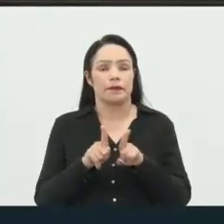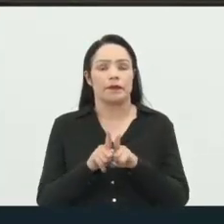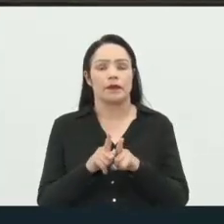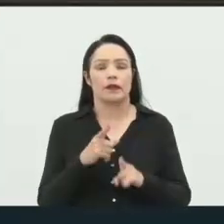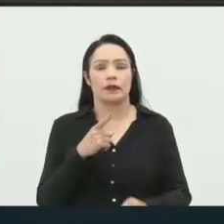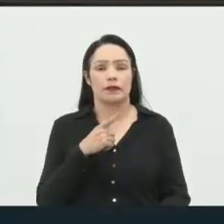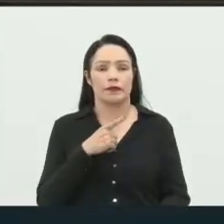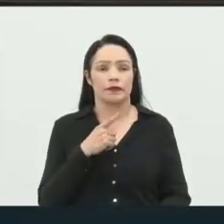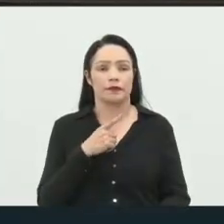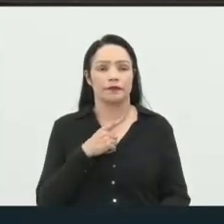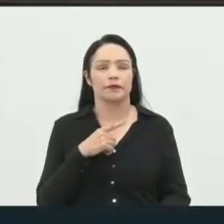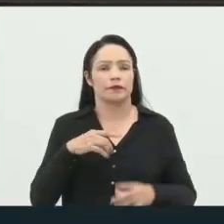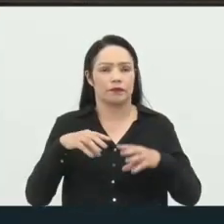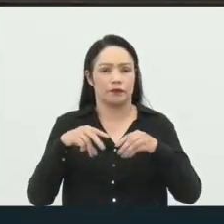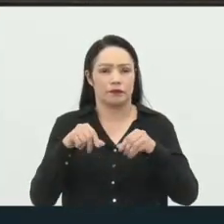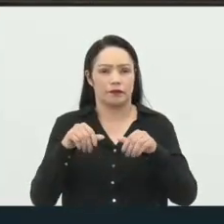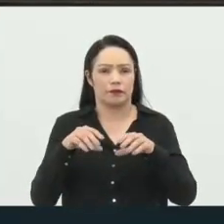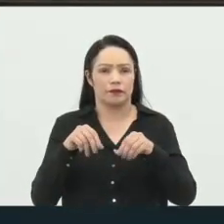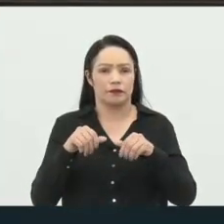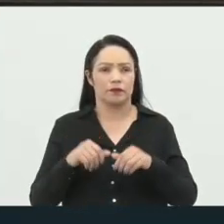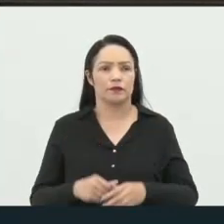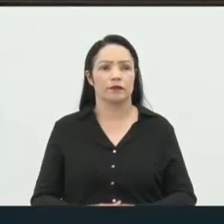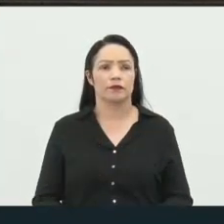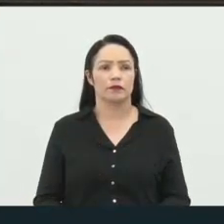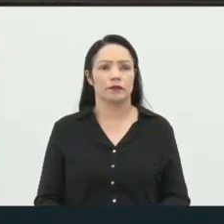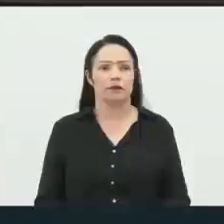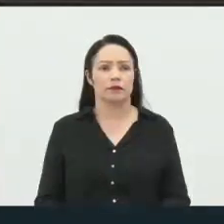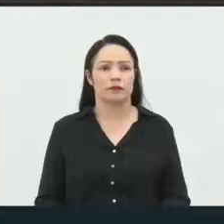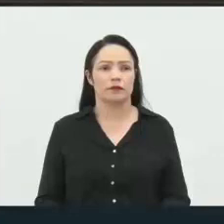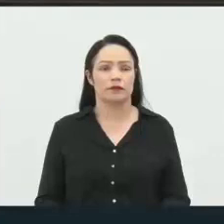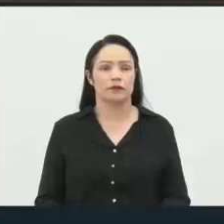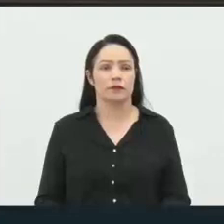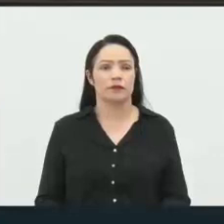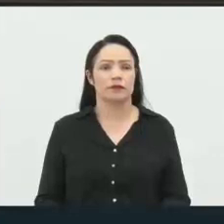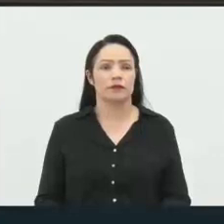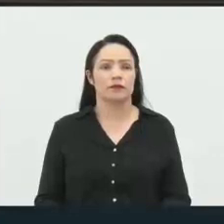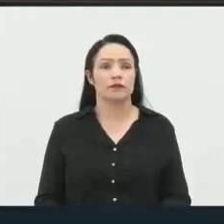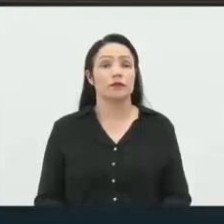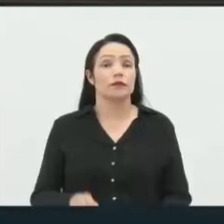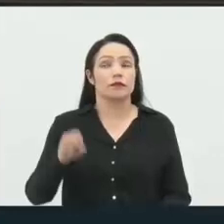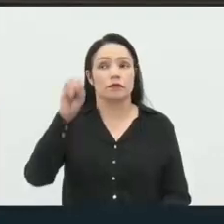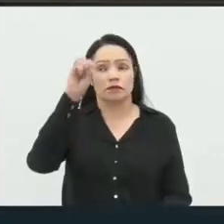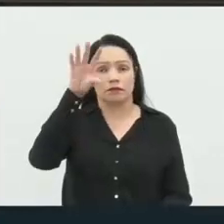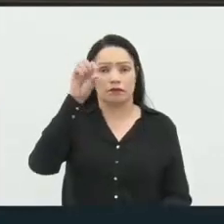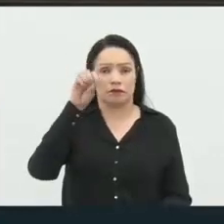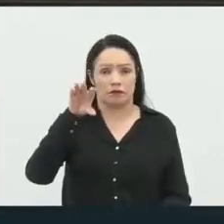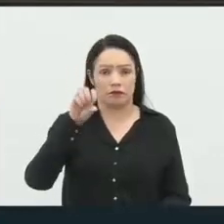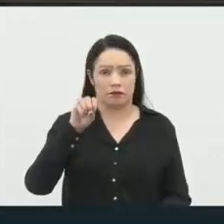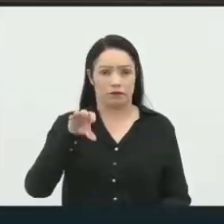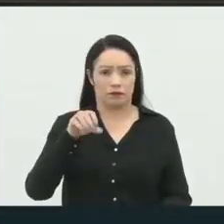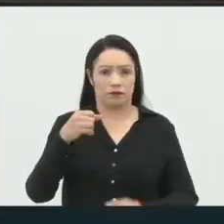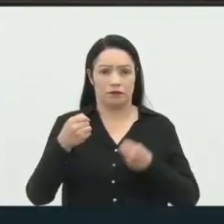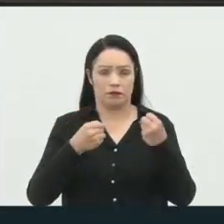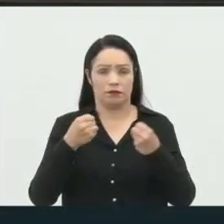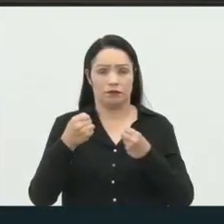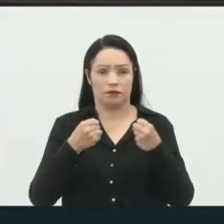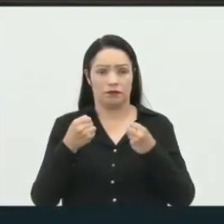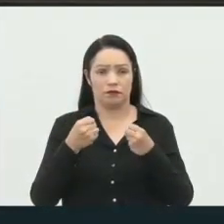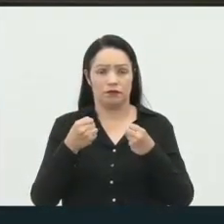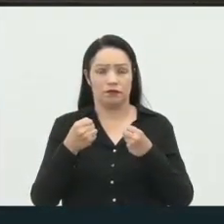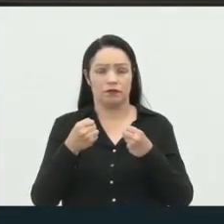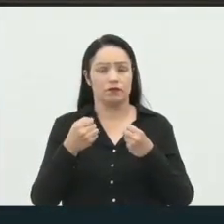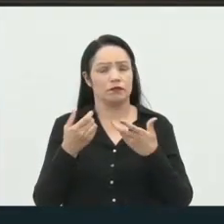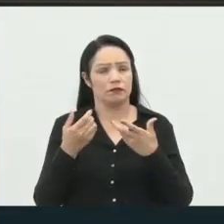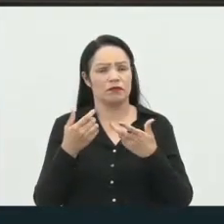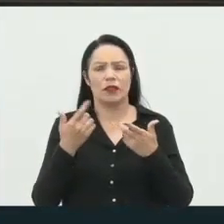em Cidade Soberana um farol que aquele farol na minha visão e na visão de